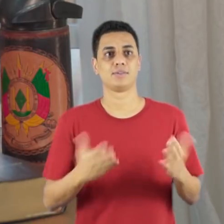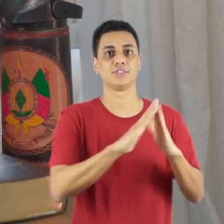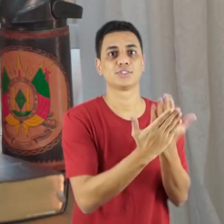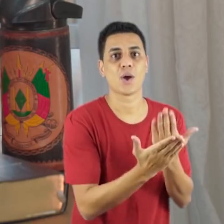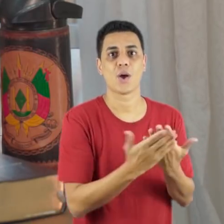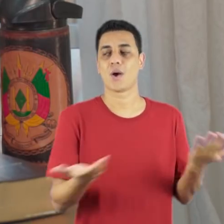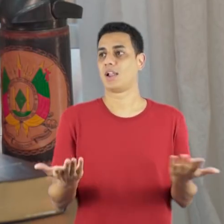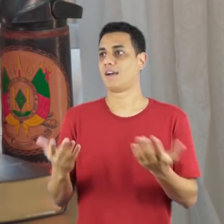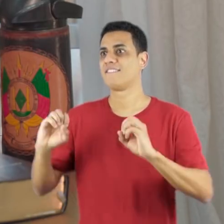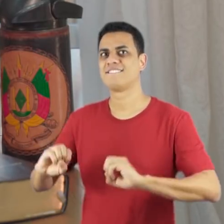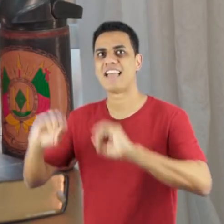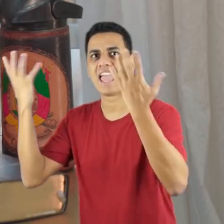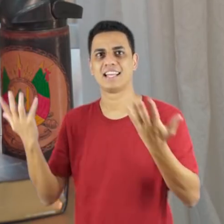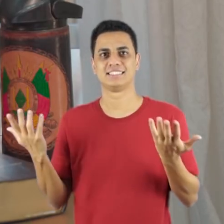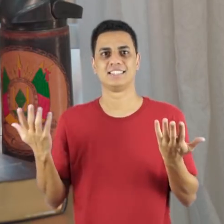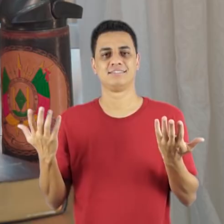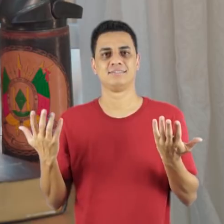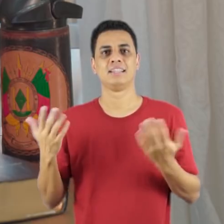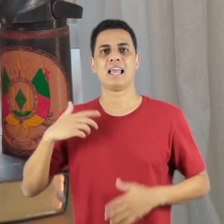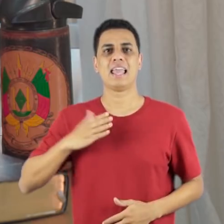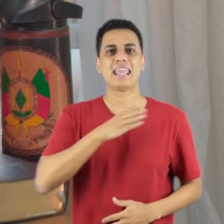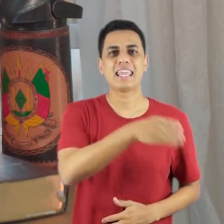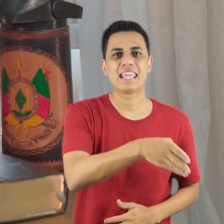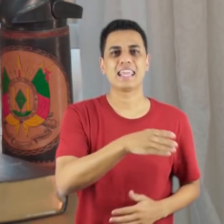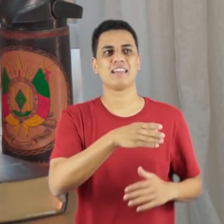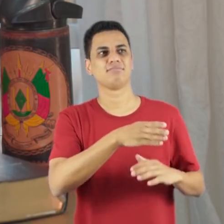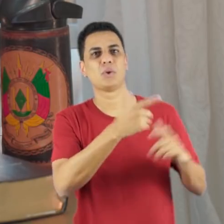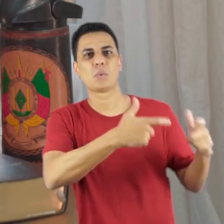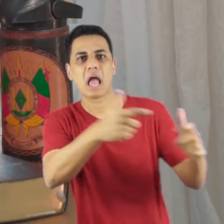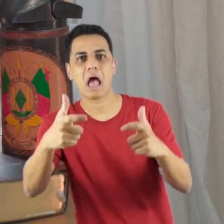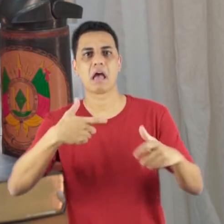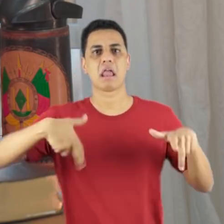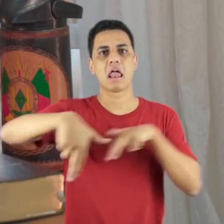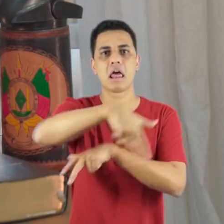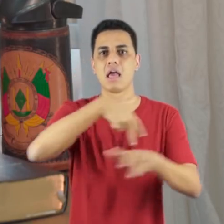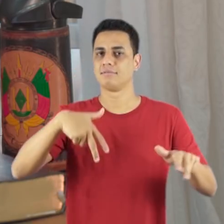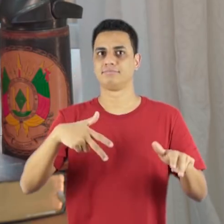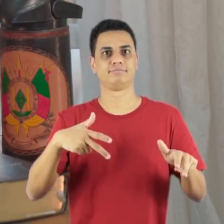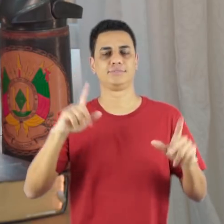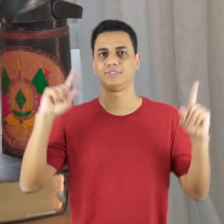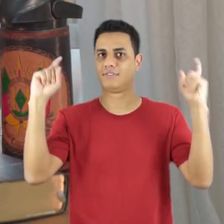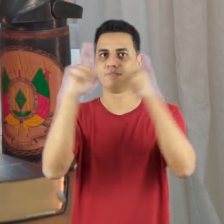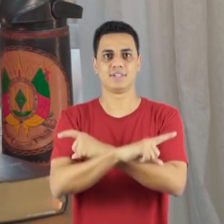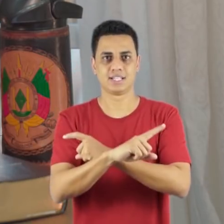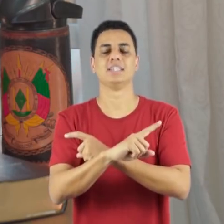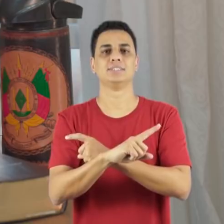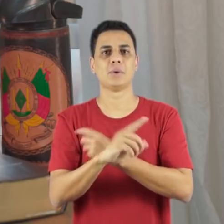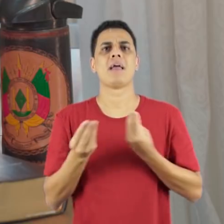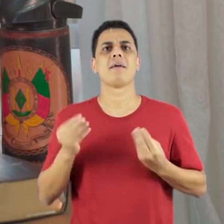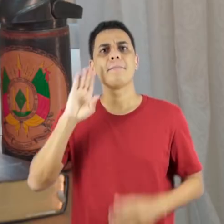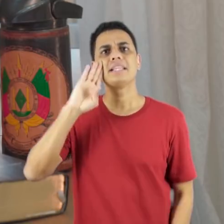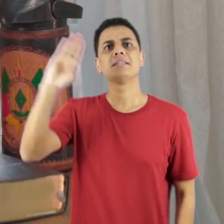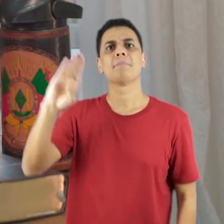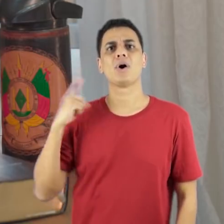festas. O simples ir e vir se tornou uma ação bem delicada. O essencial, ele está sendo ressignificado